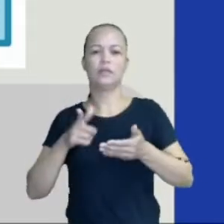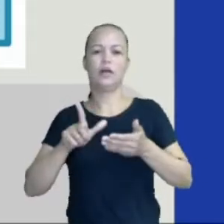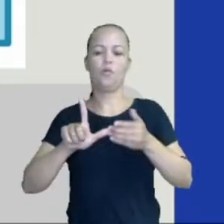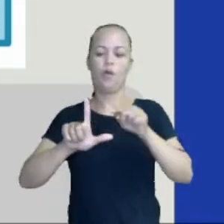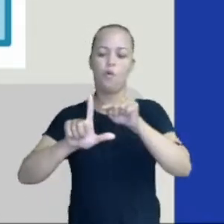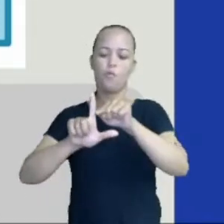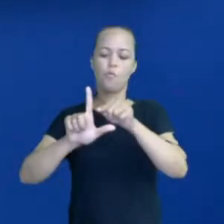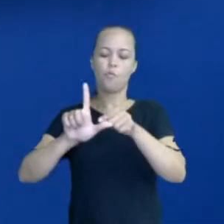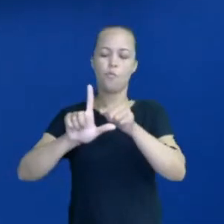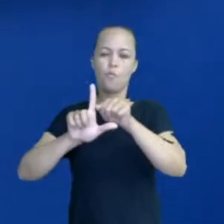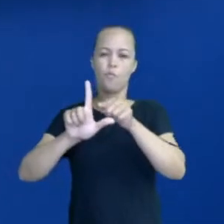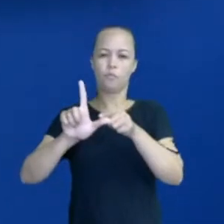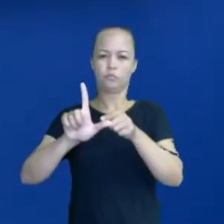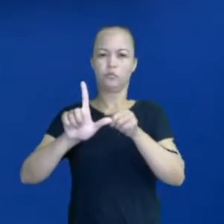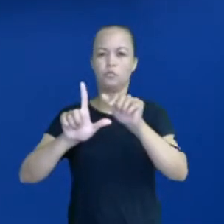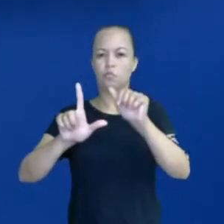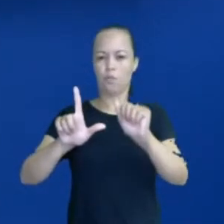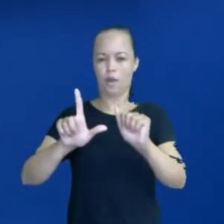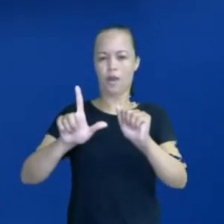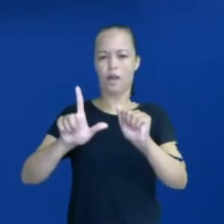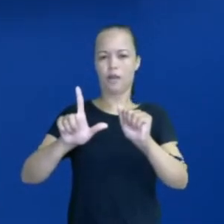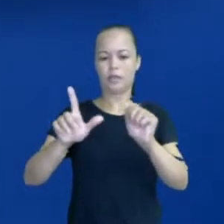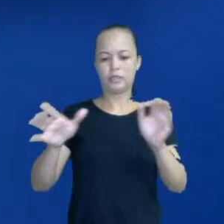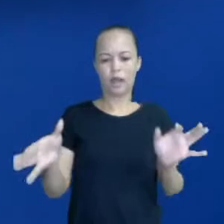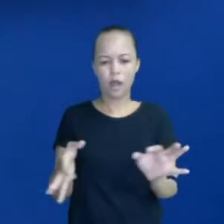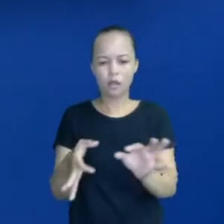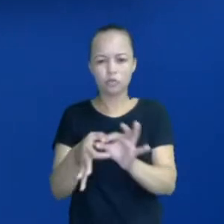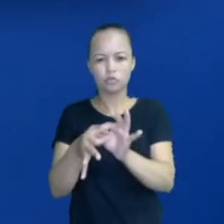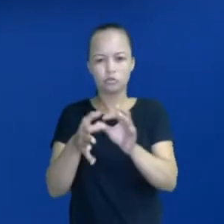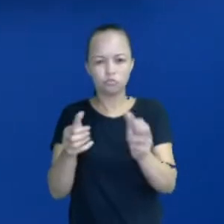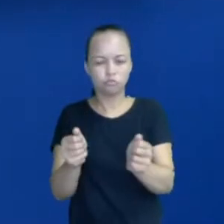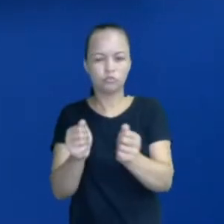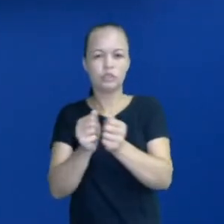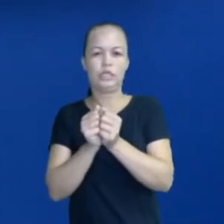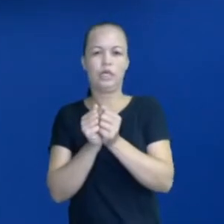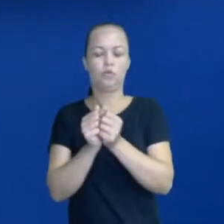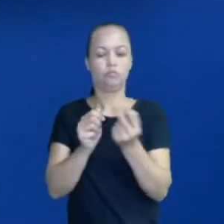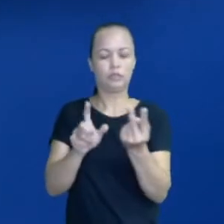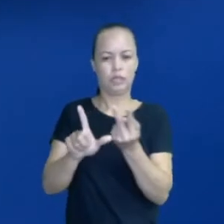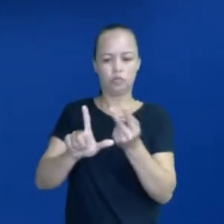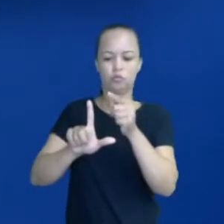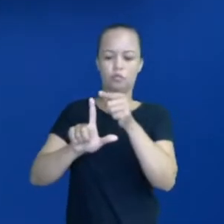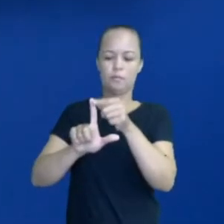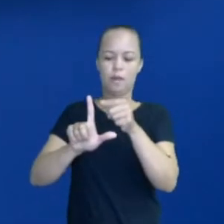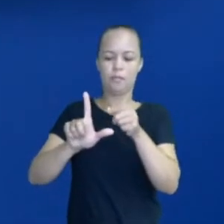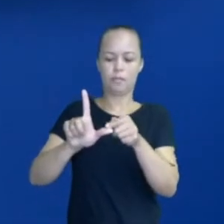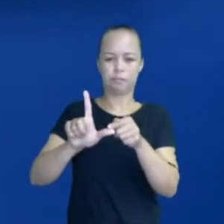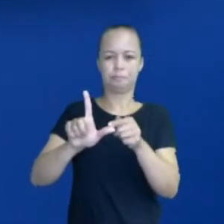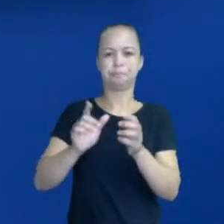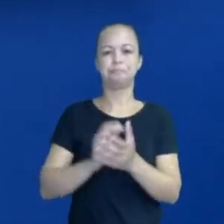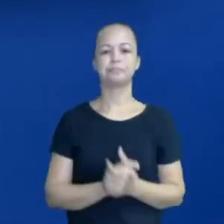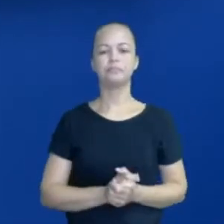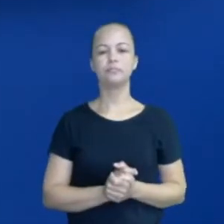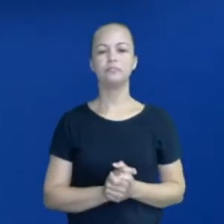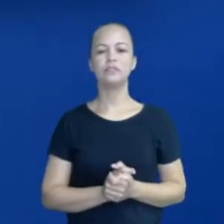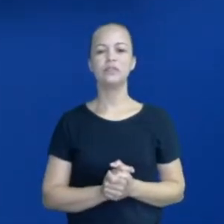que dá essa junção das duas semirretas. Então, aí você entende a